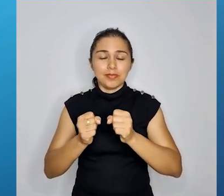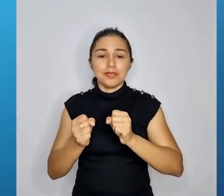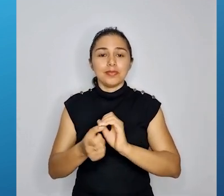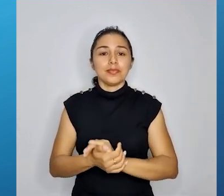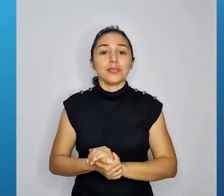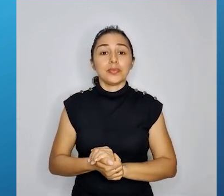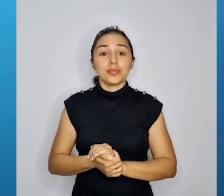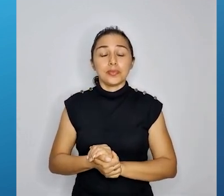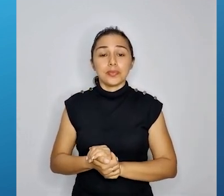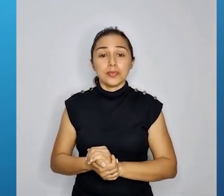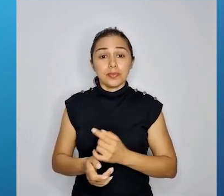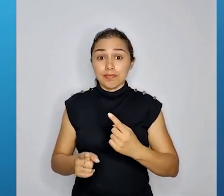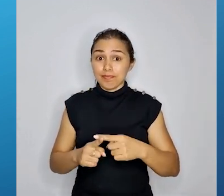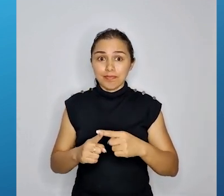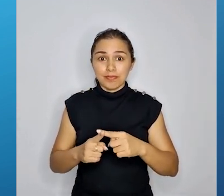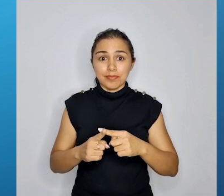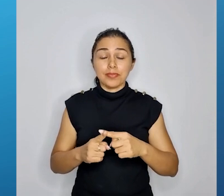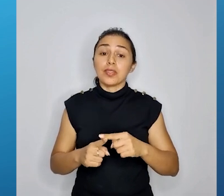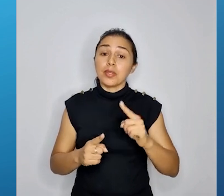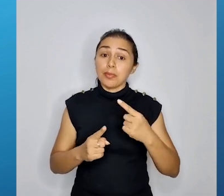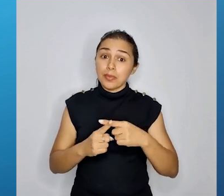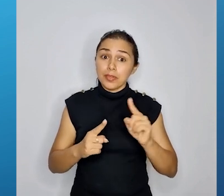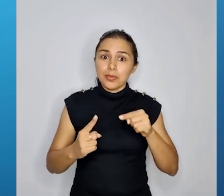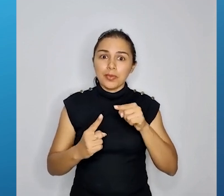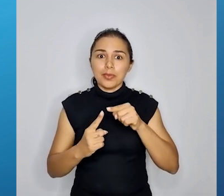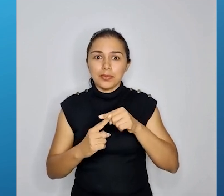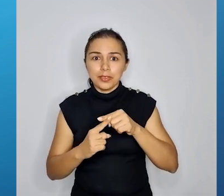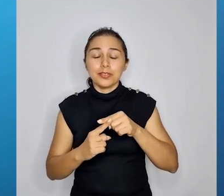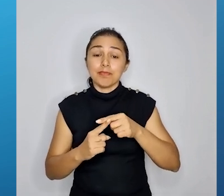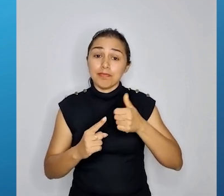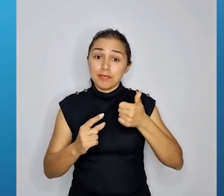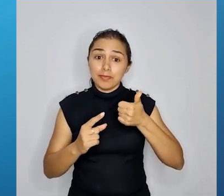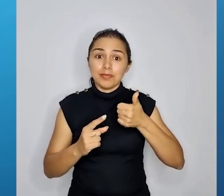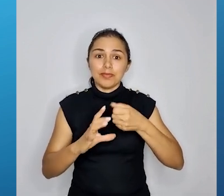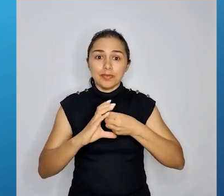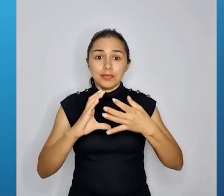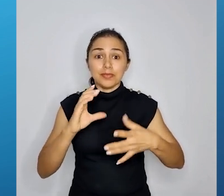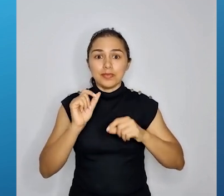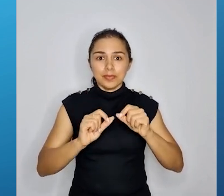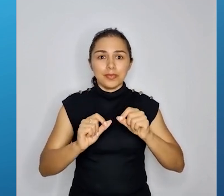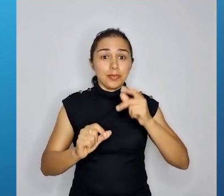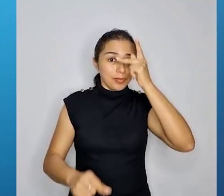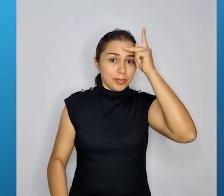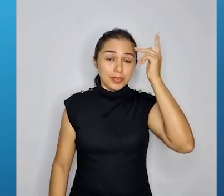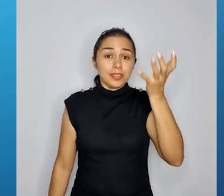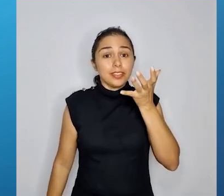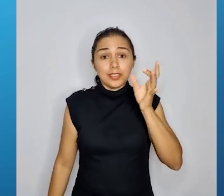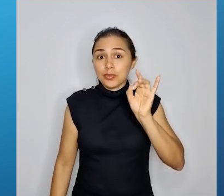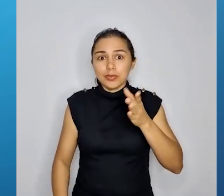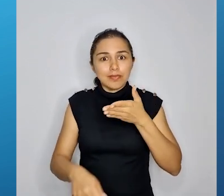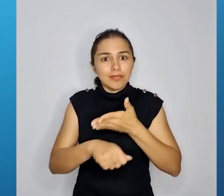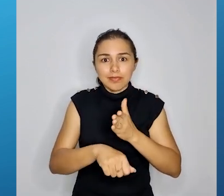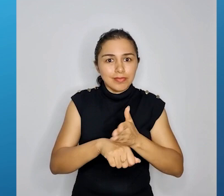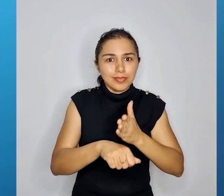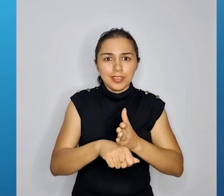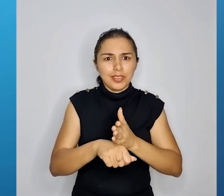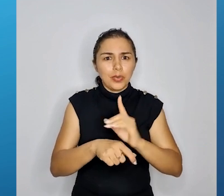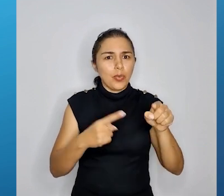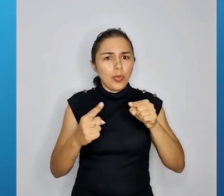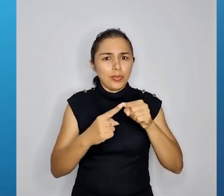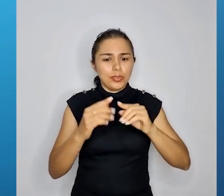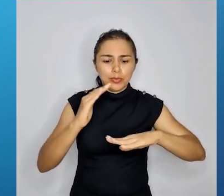que nós citamos para vocês, aqueles que levam a atividade física como um estilo de vida, não aqueles que